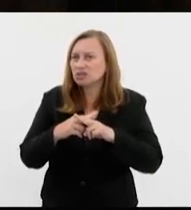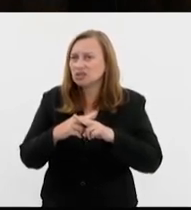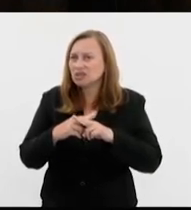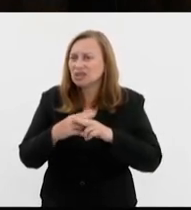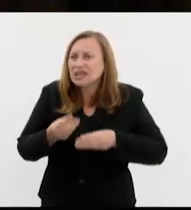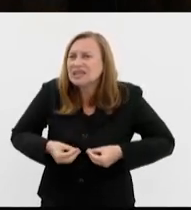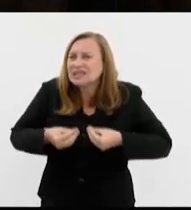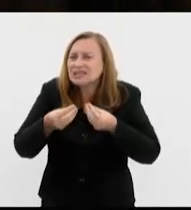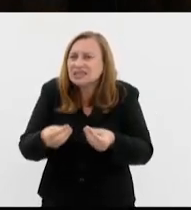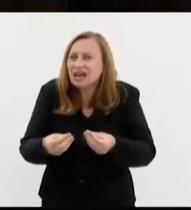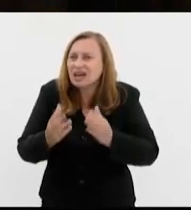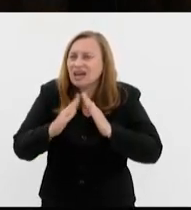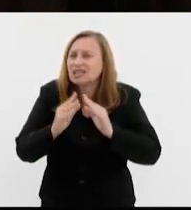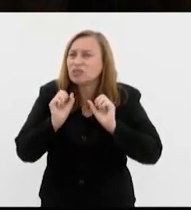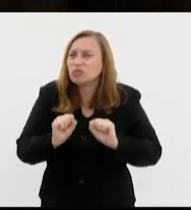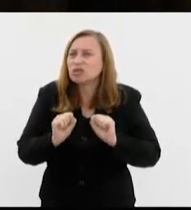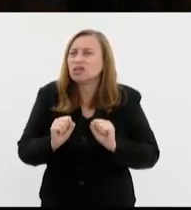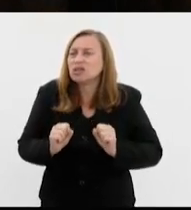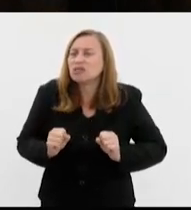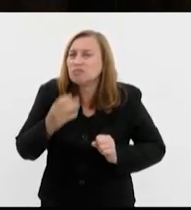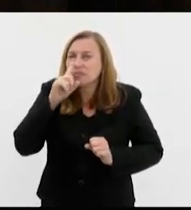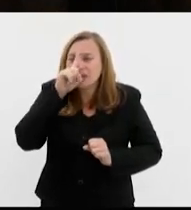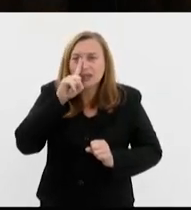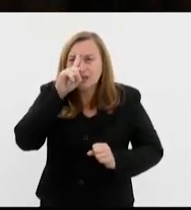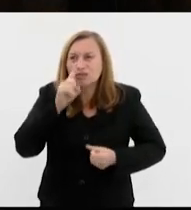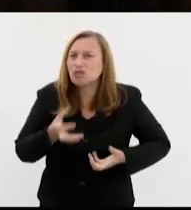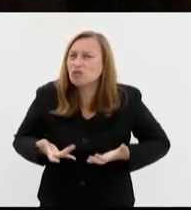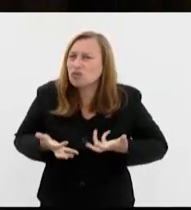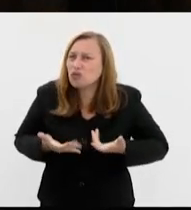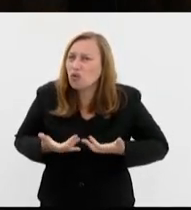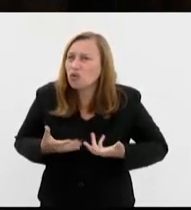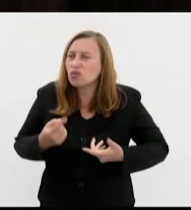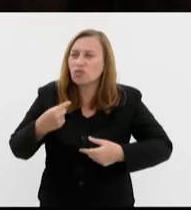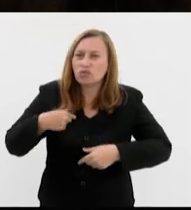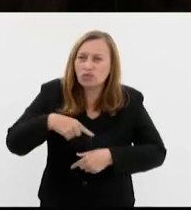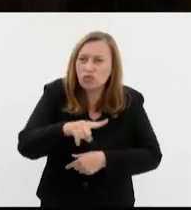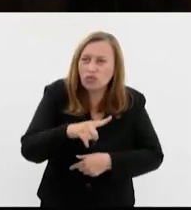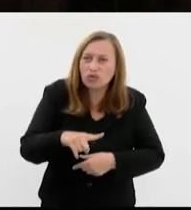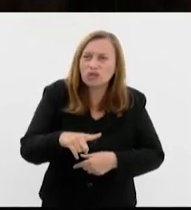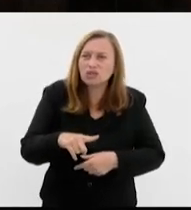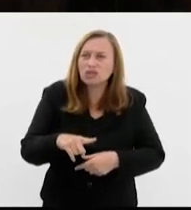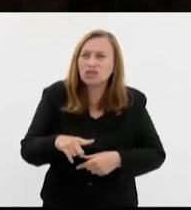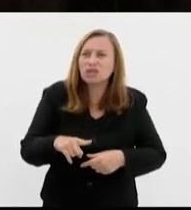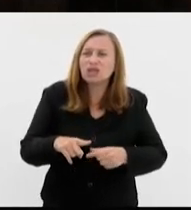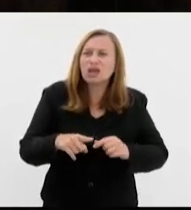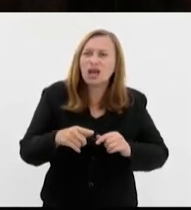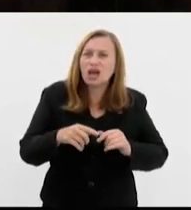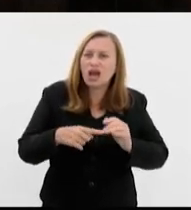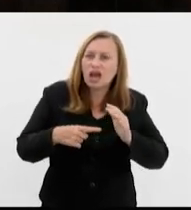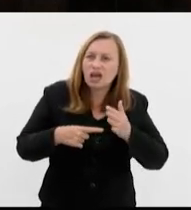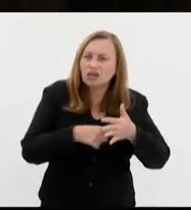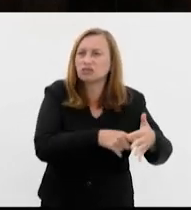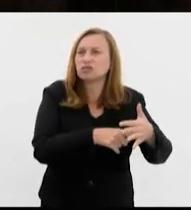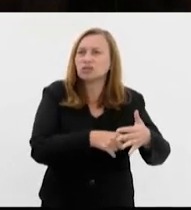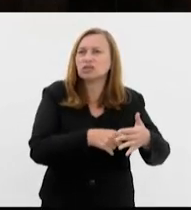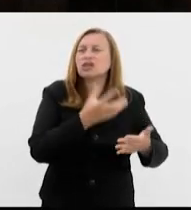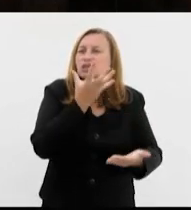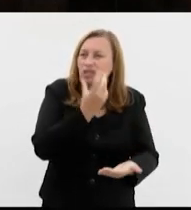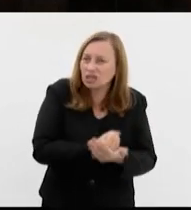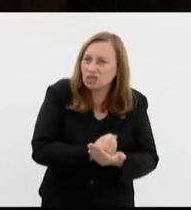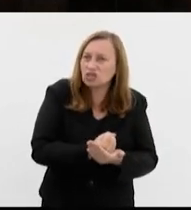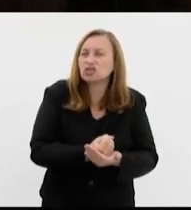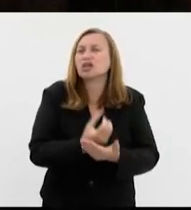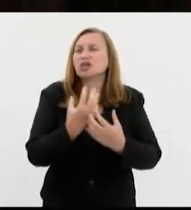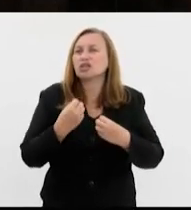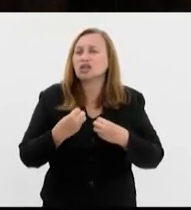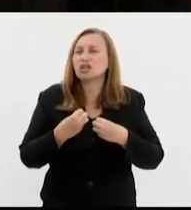entregar unidades que poderiam pegar fogo. Fui para cima, deu imprensa, oficiei. Está registrado em audiência